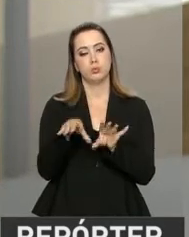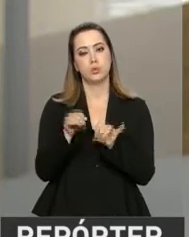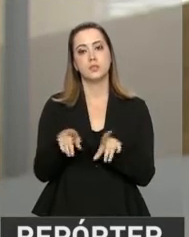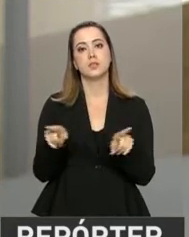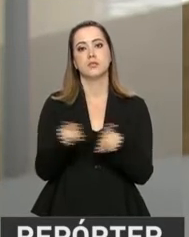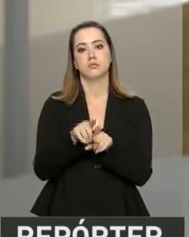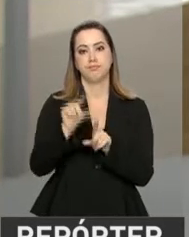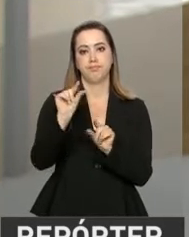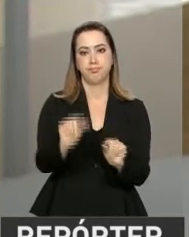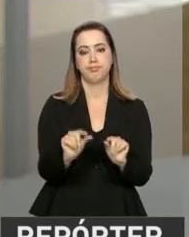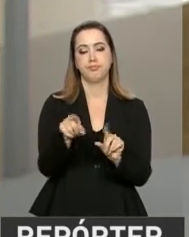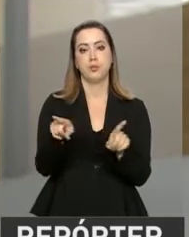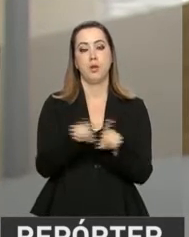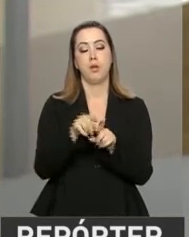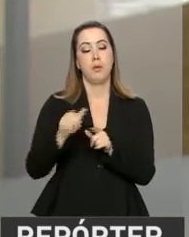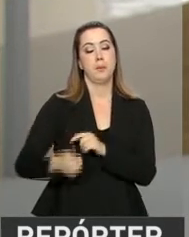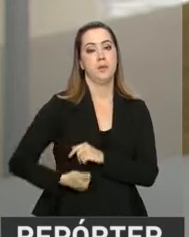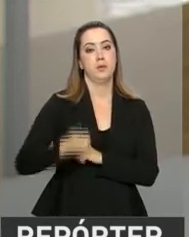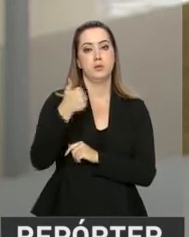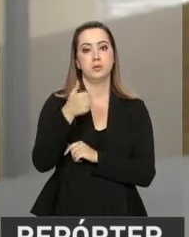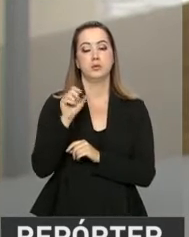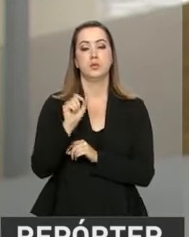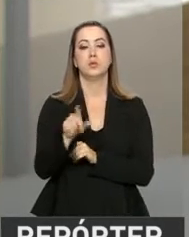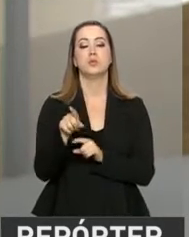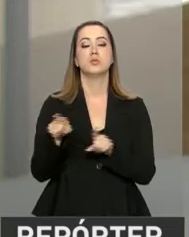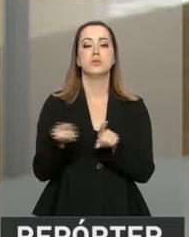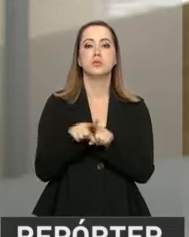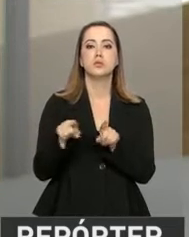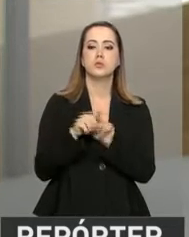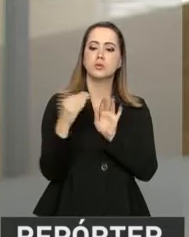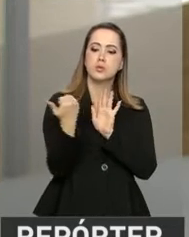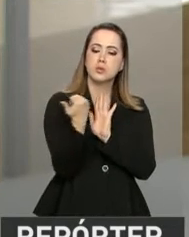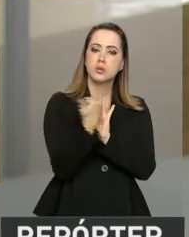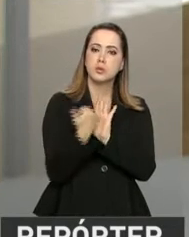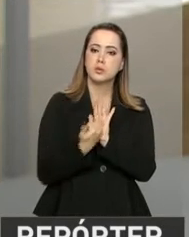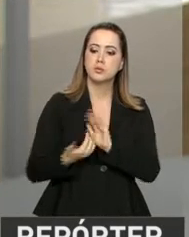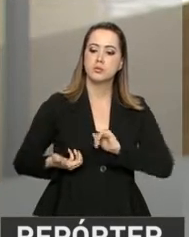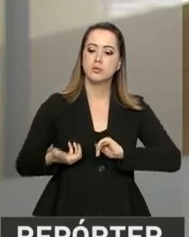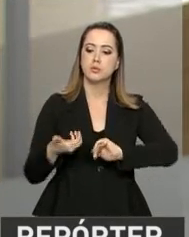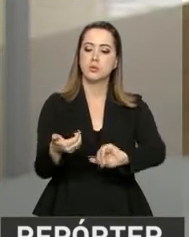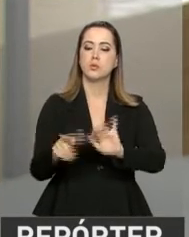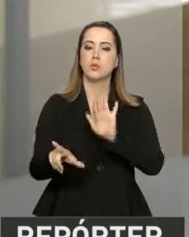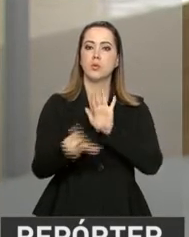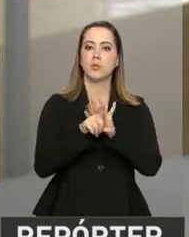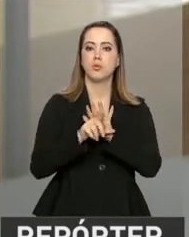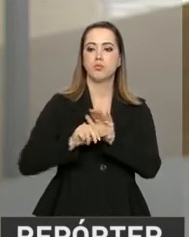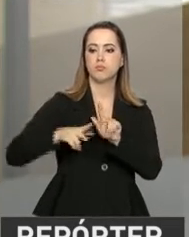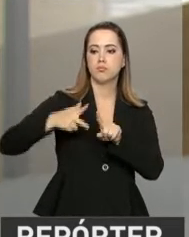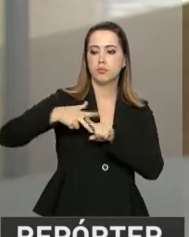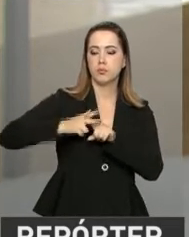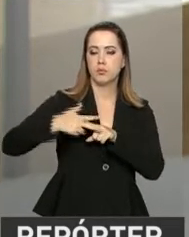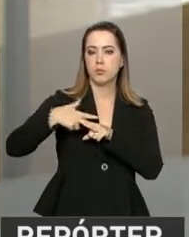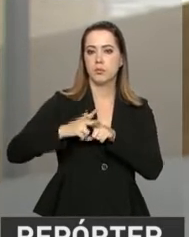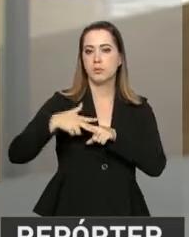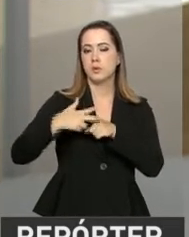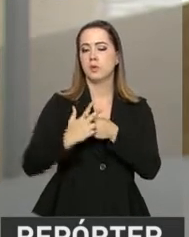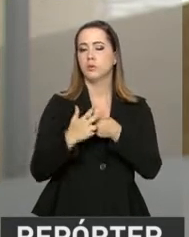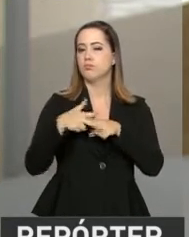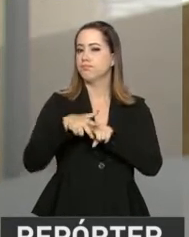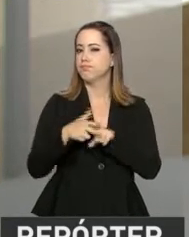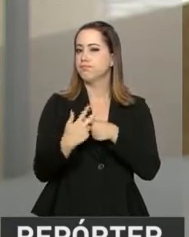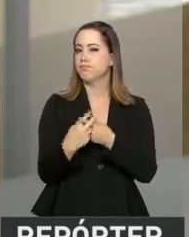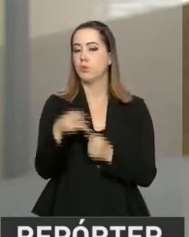as medidas para melhorar a qualidade da educação está no Congresso Nacional projeto de lei que trata da reforma do ensino médio o ministro